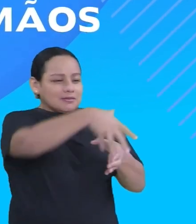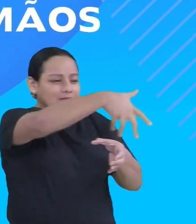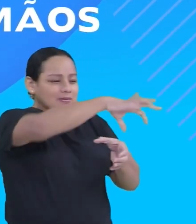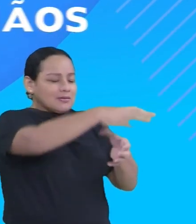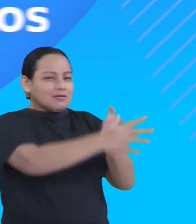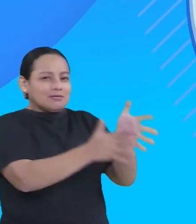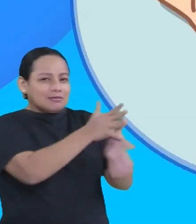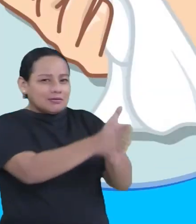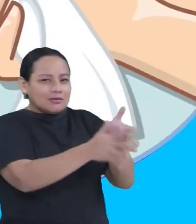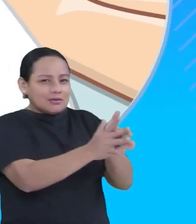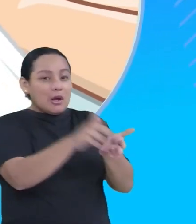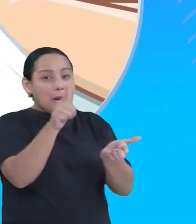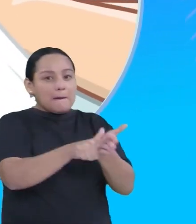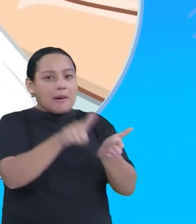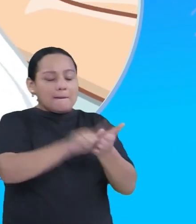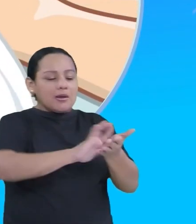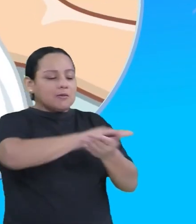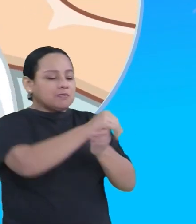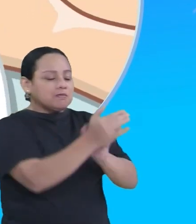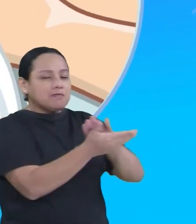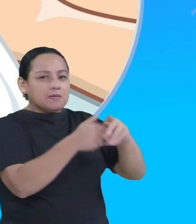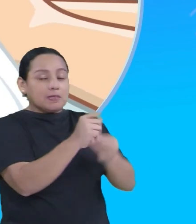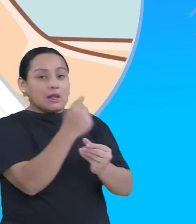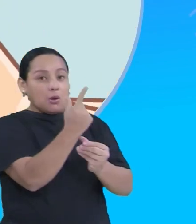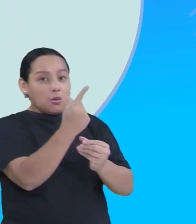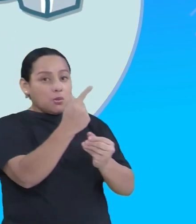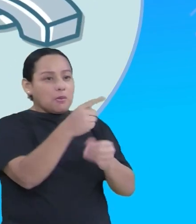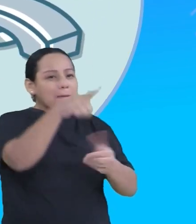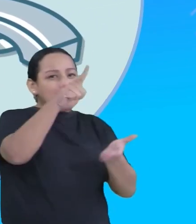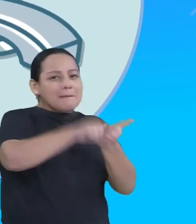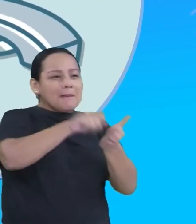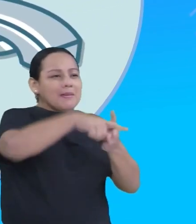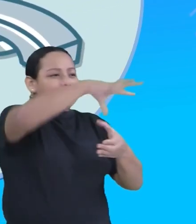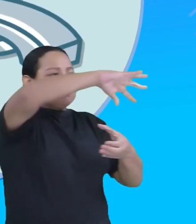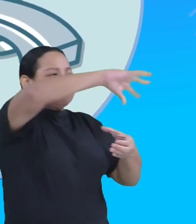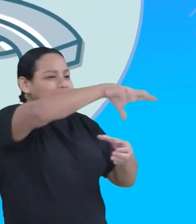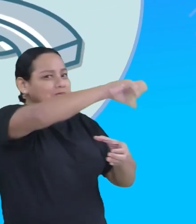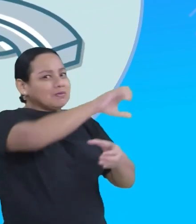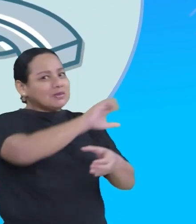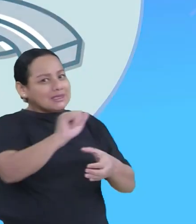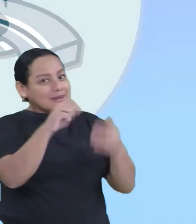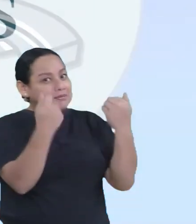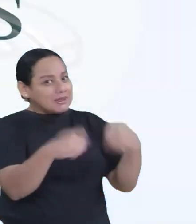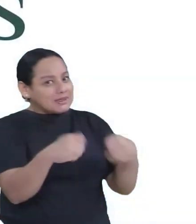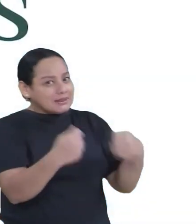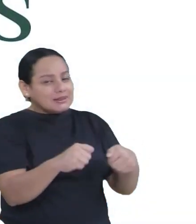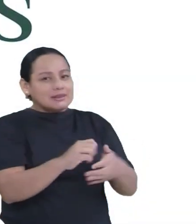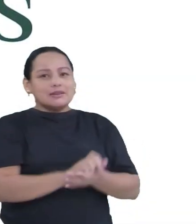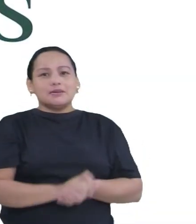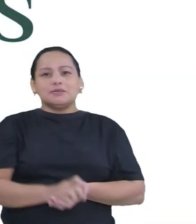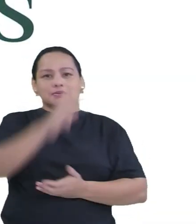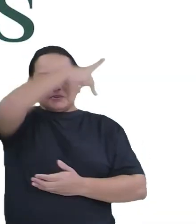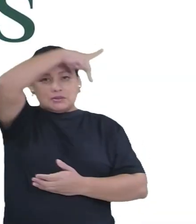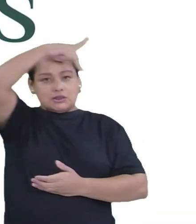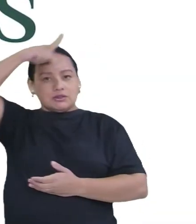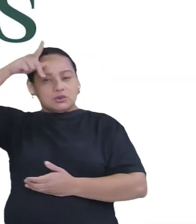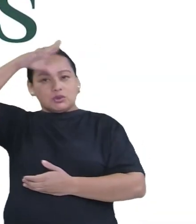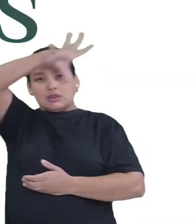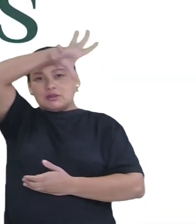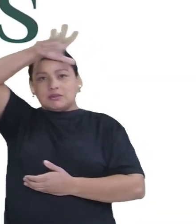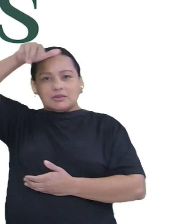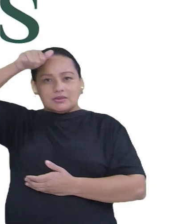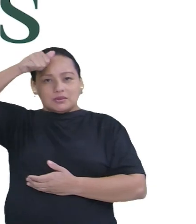mãos. Seque com papel e use um papel para fechar a torneira, se for necessário. Prefeitura de